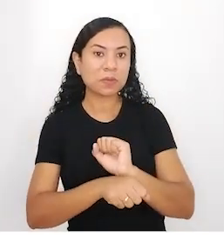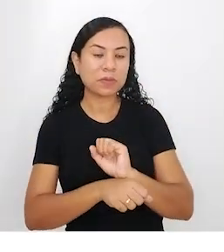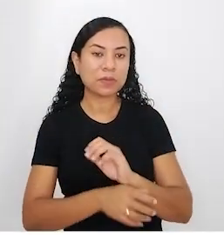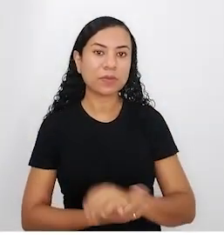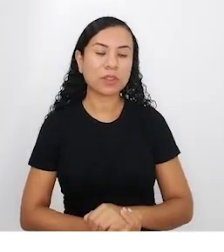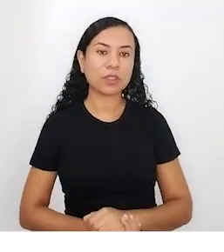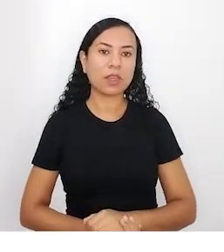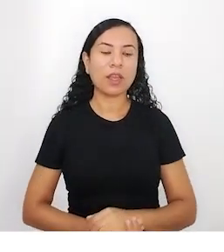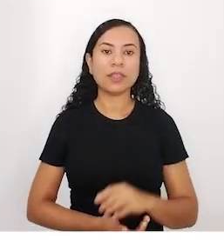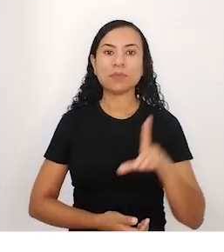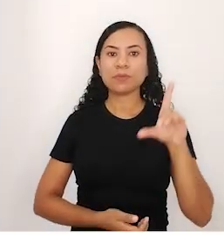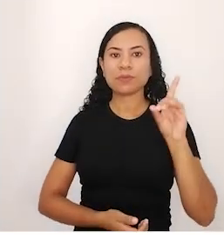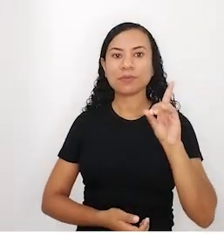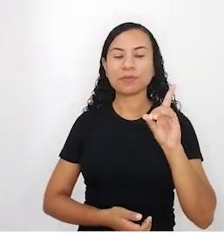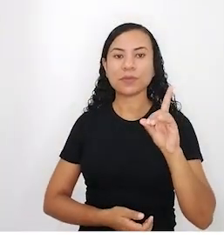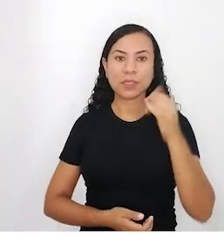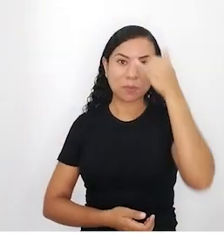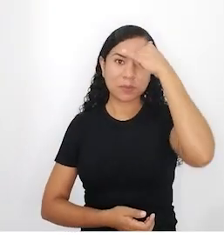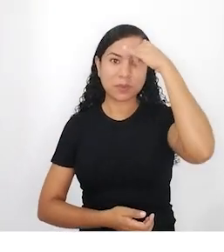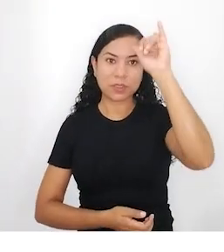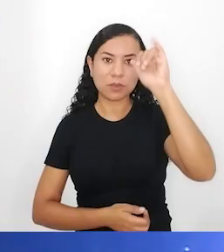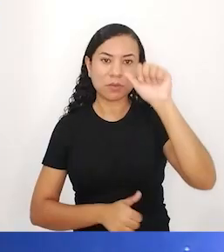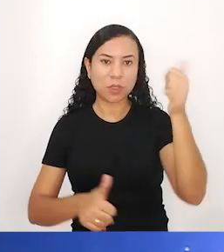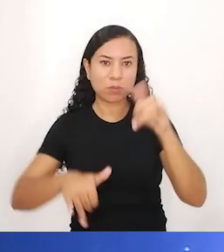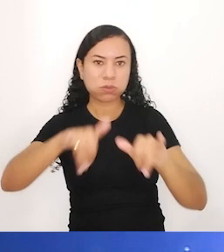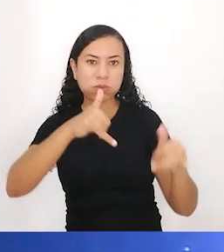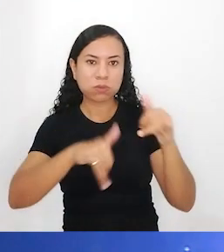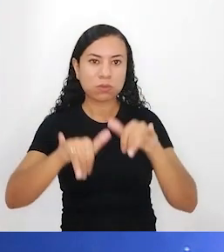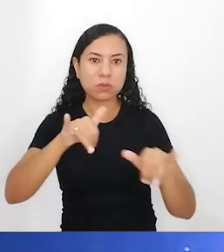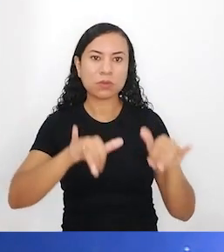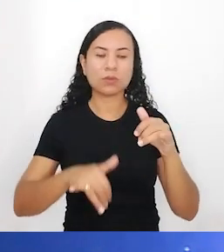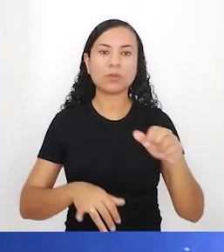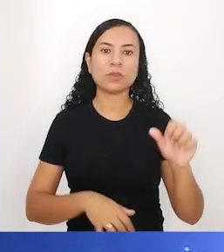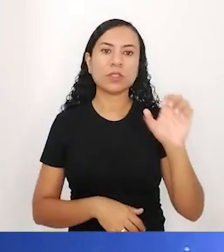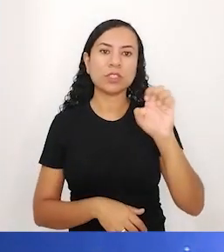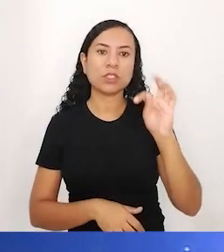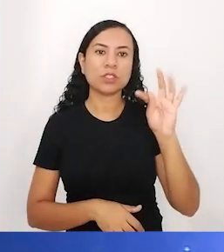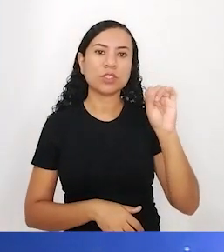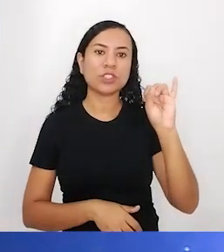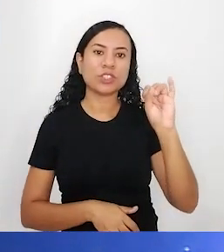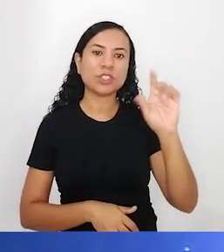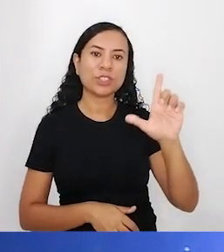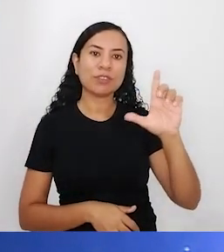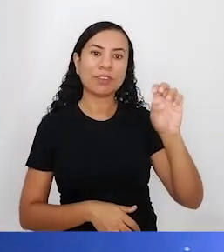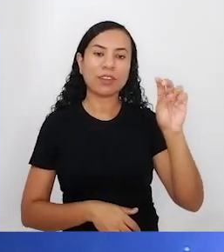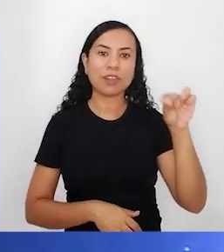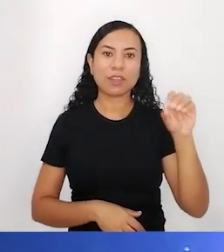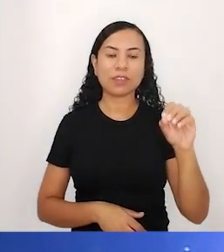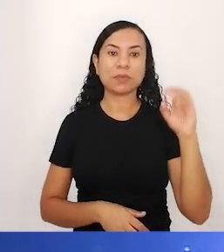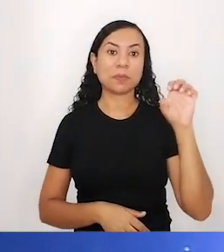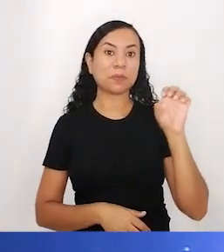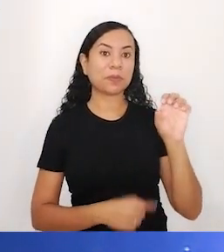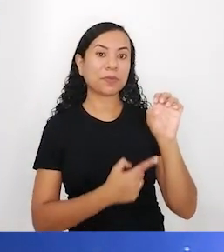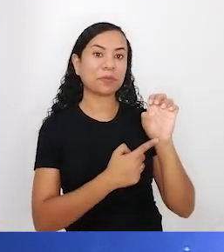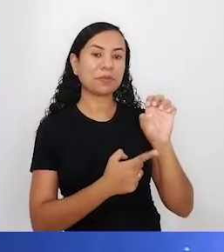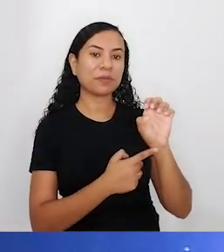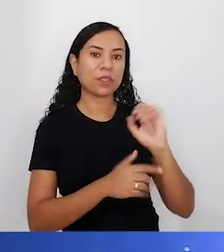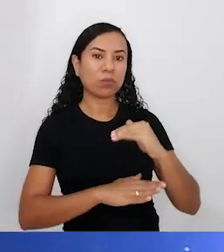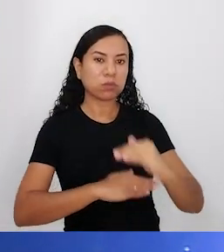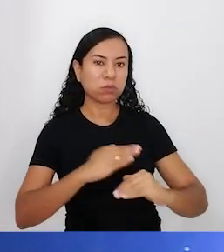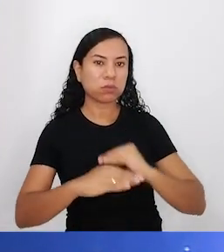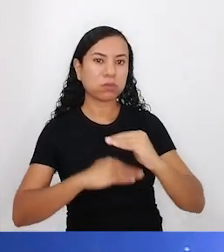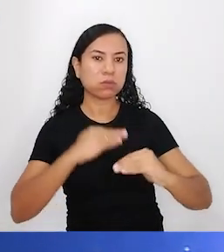Inibe a respiração e acelera a fotossíntese? Nossa resposta correta é a letra B. Por ser um